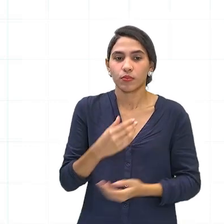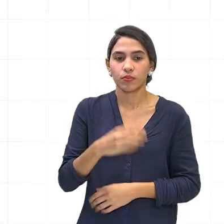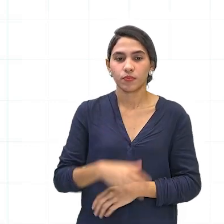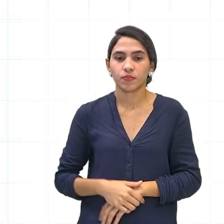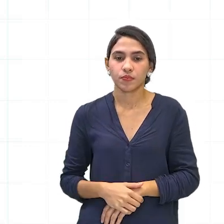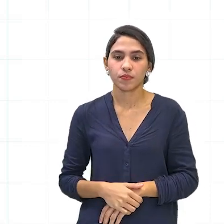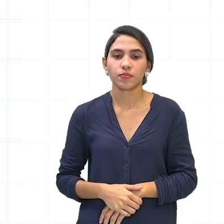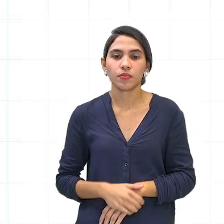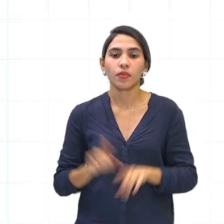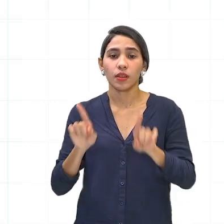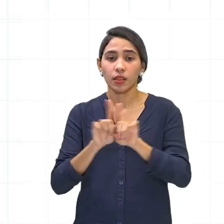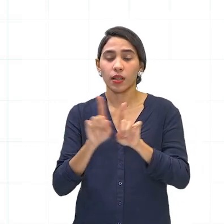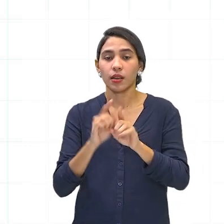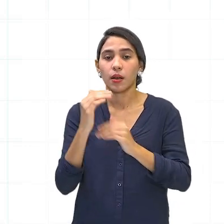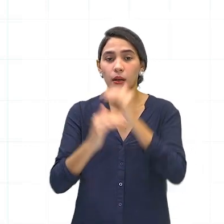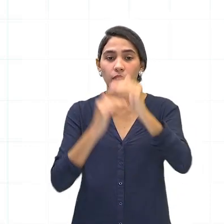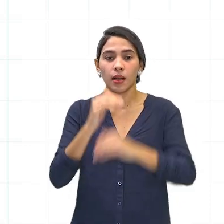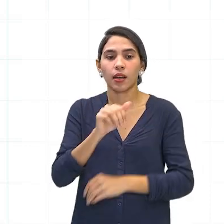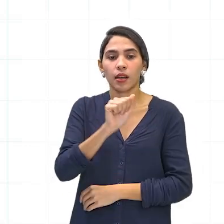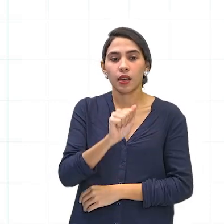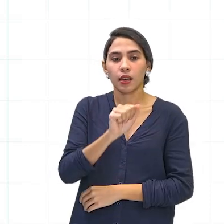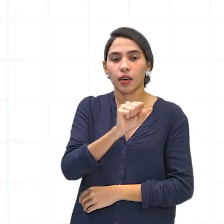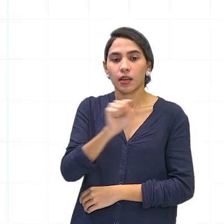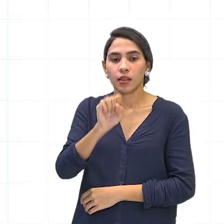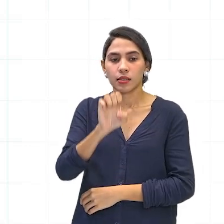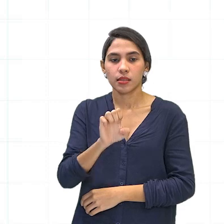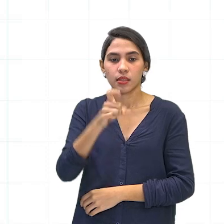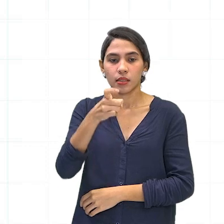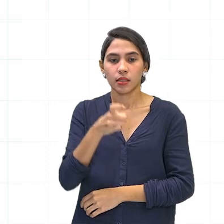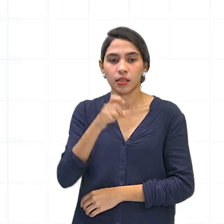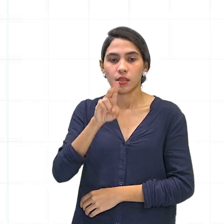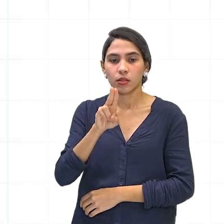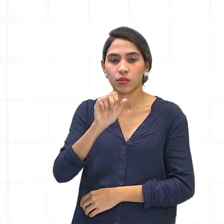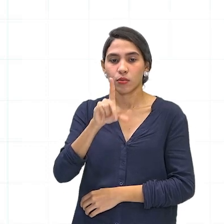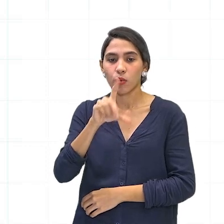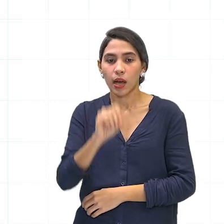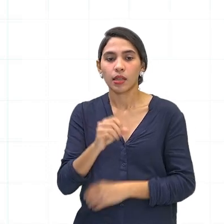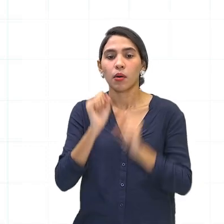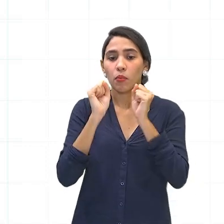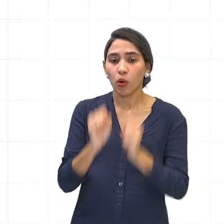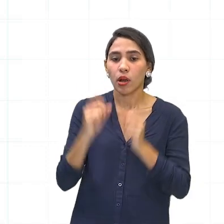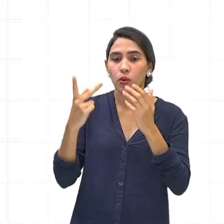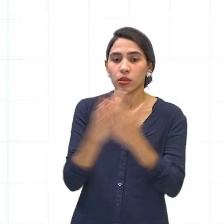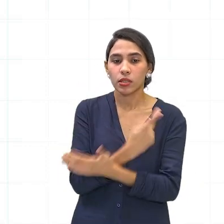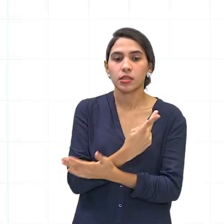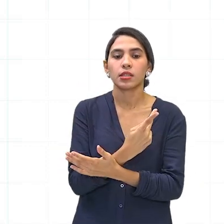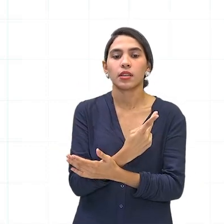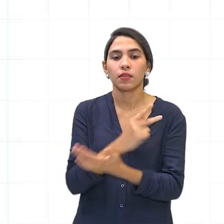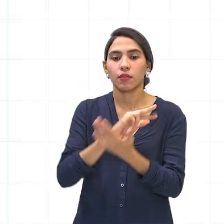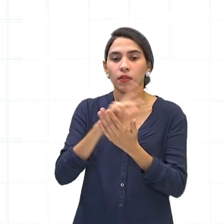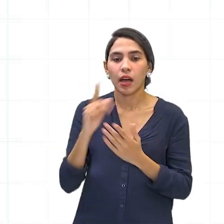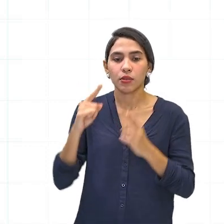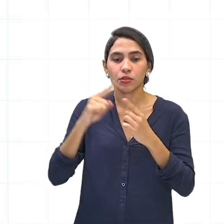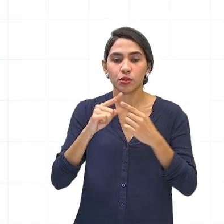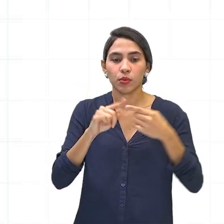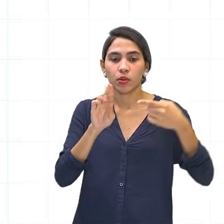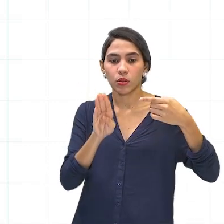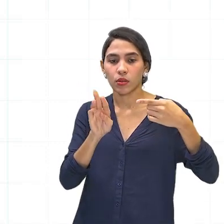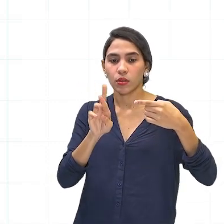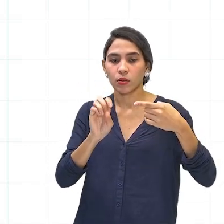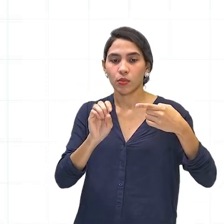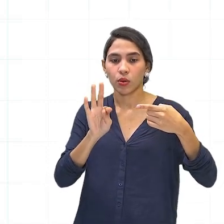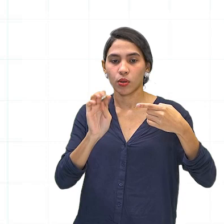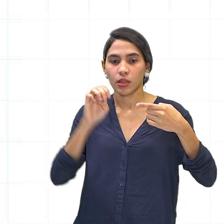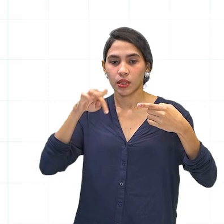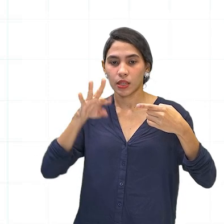fertilização. A reprodução assexuada, ela pode ocorrer por brotamento, fragmentação e entre outros